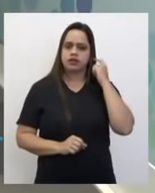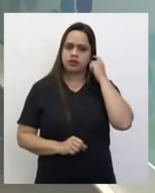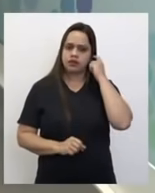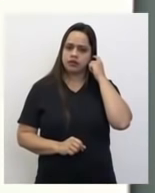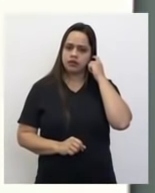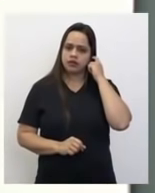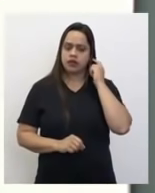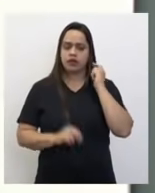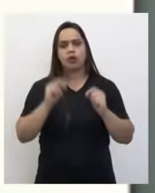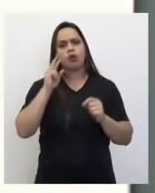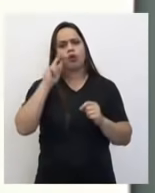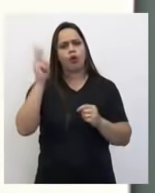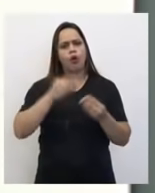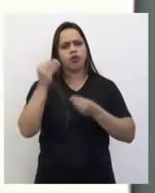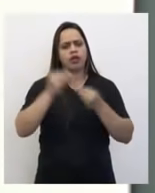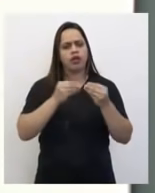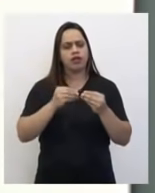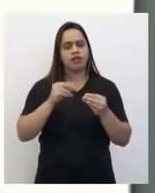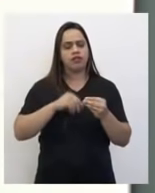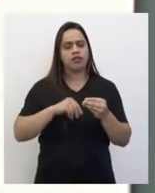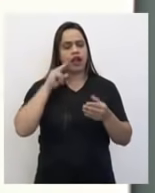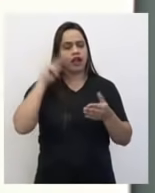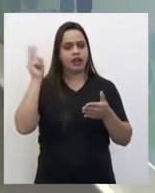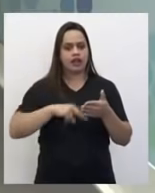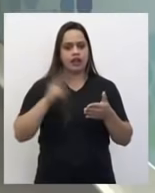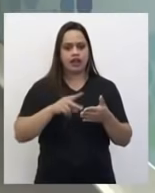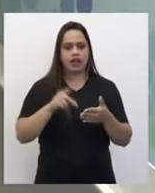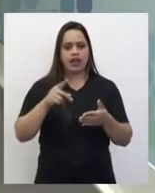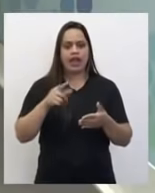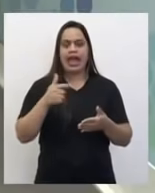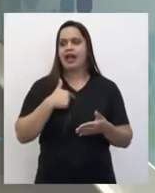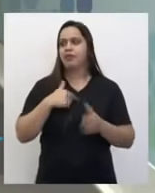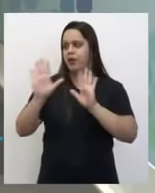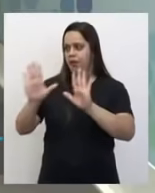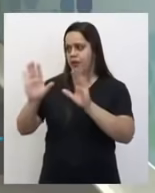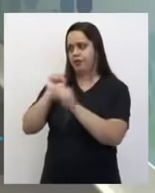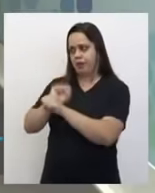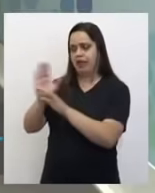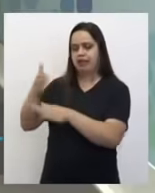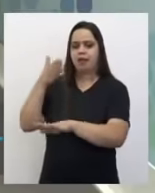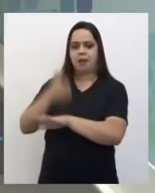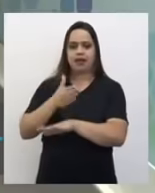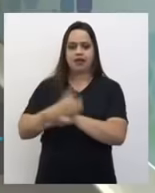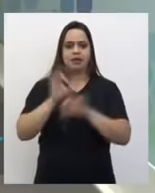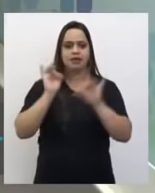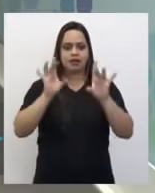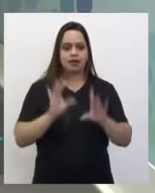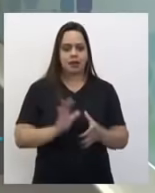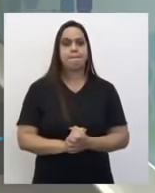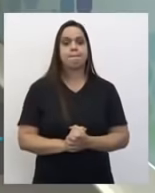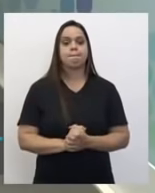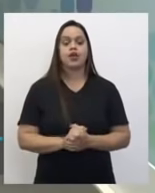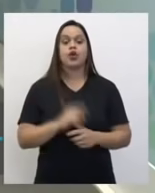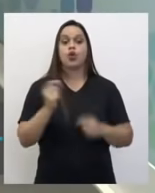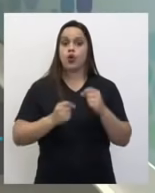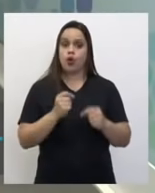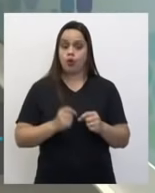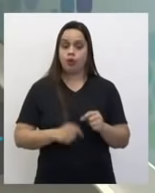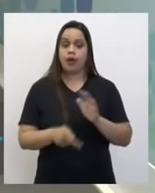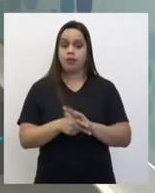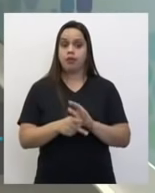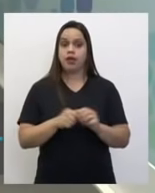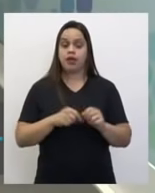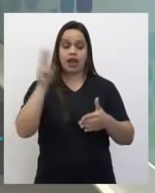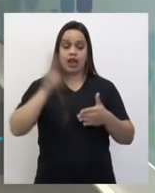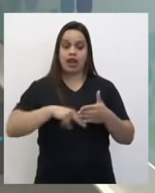da que lado, Ju? Da Ai, gente, essa é minha participação especial. Calma. Da direita para a esquerda é